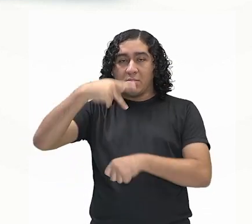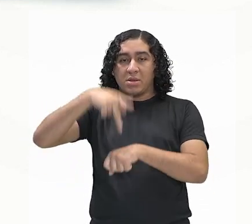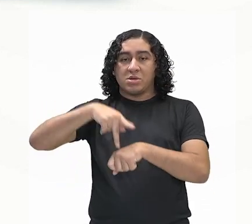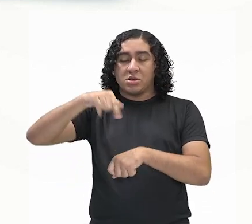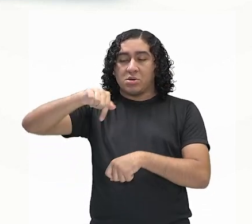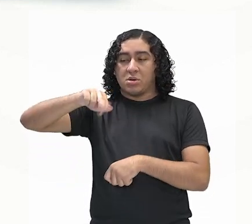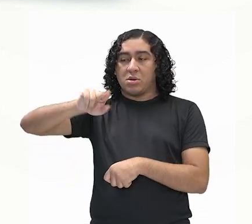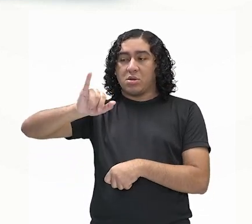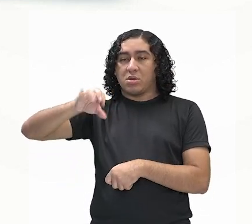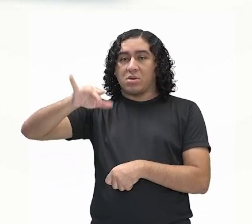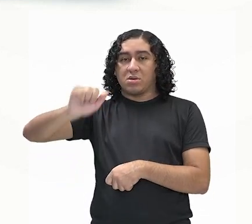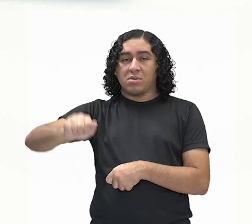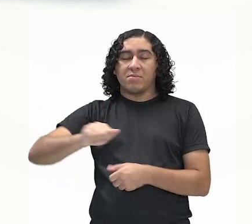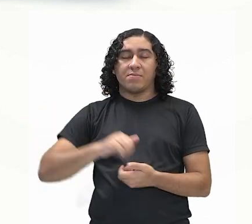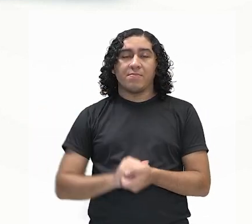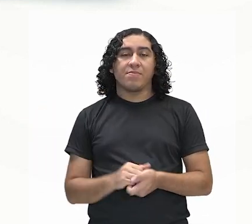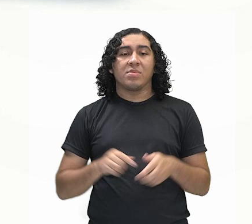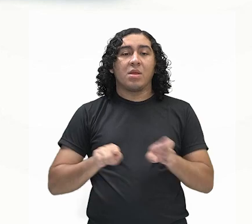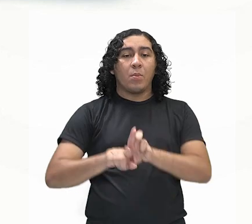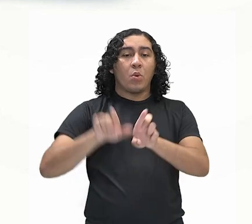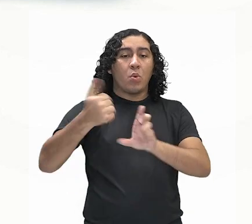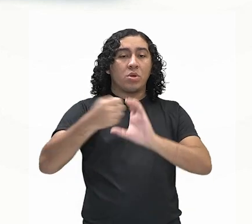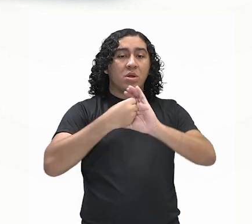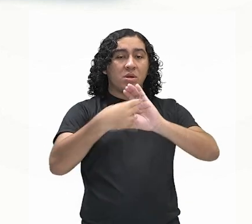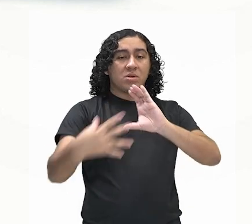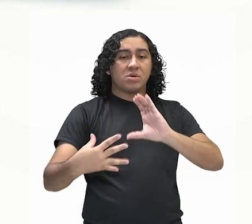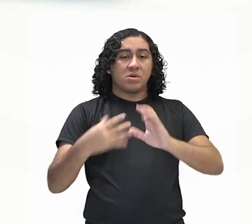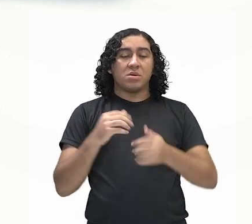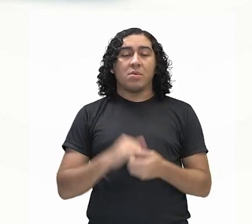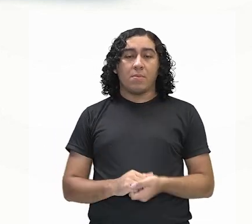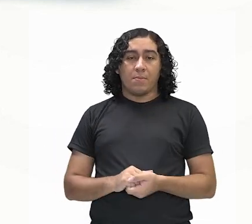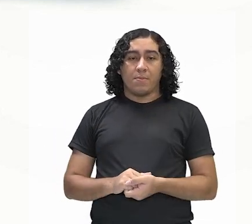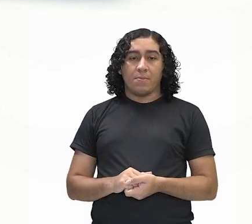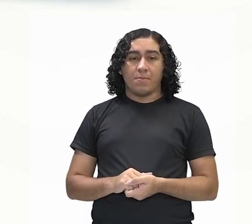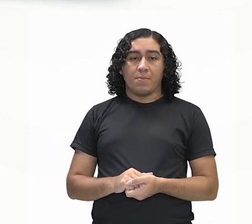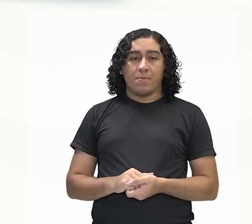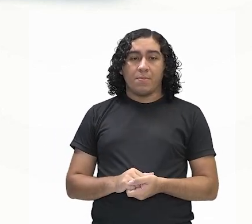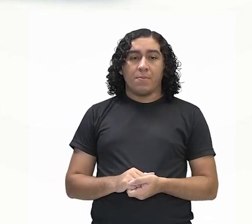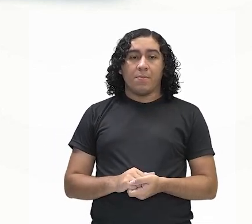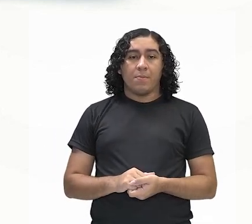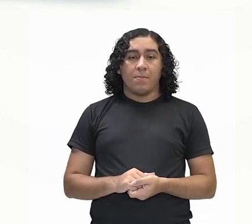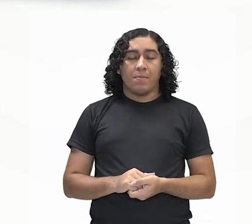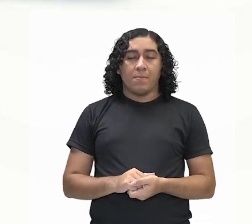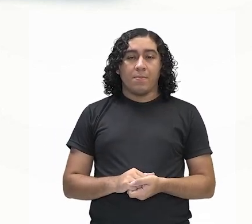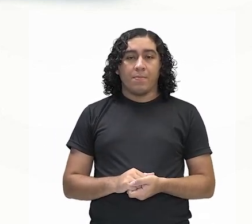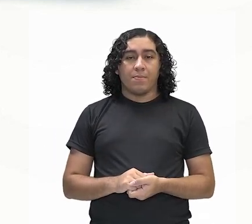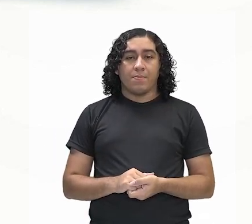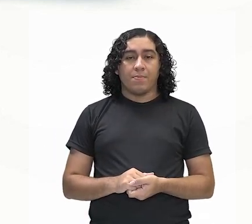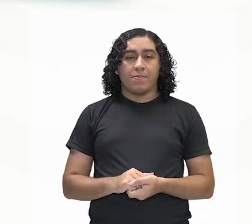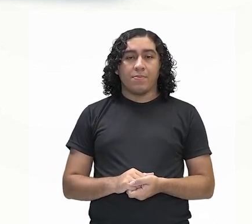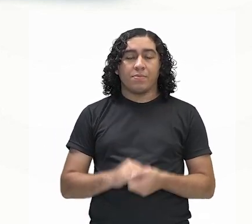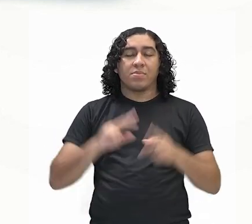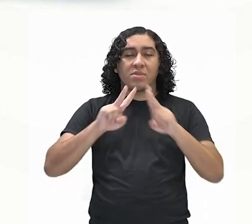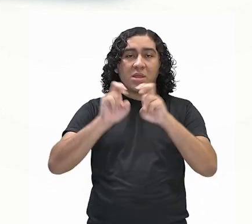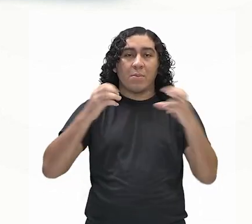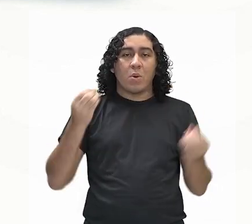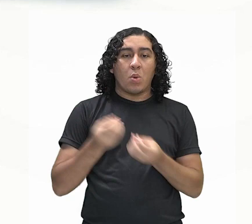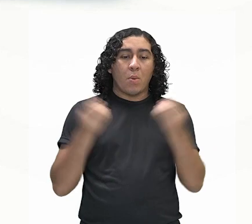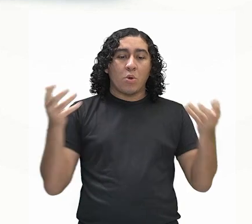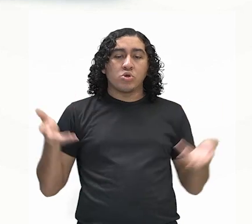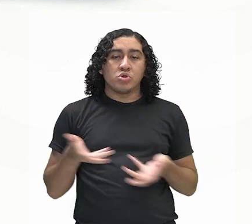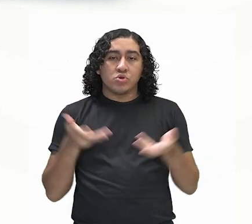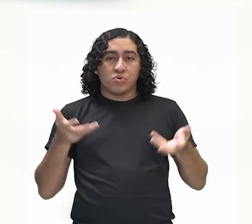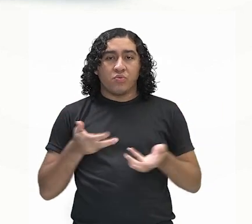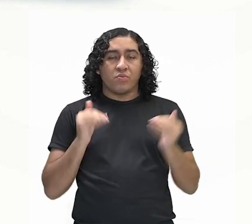ponto que eu gostaria de destacar para vocês é sobre a promoção do desenvolvimento,